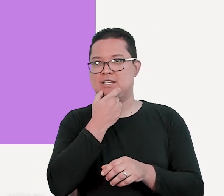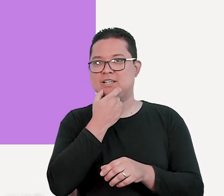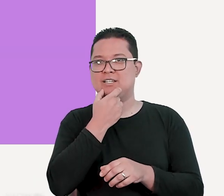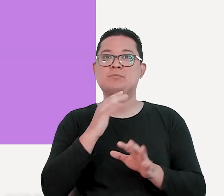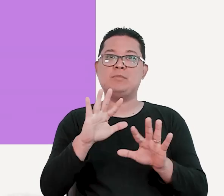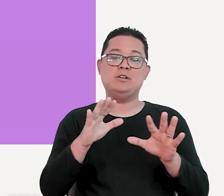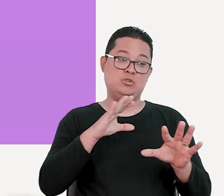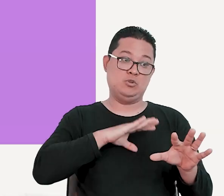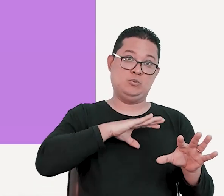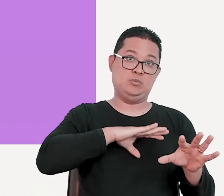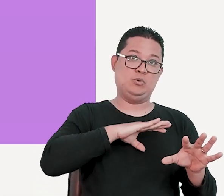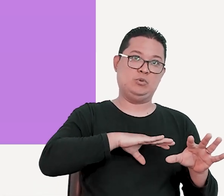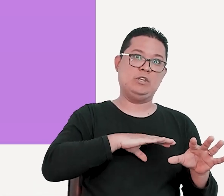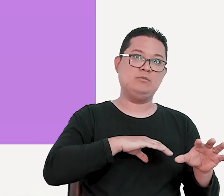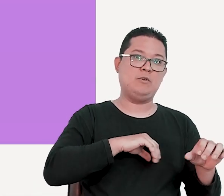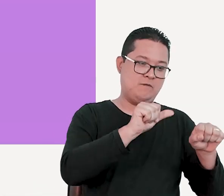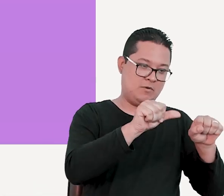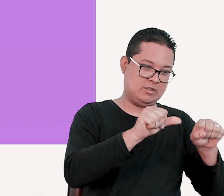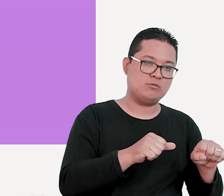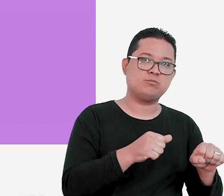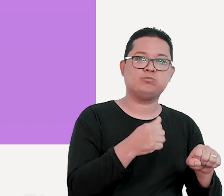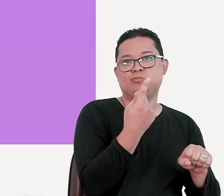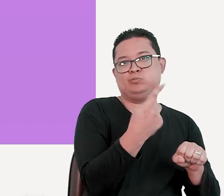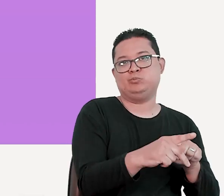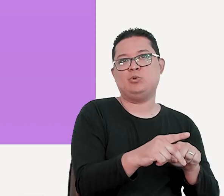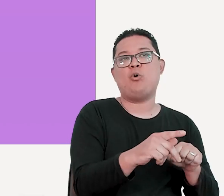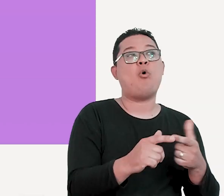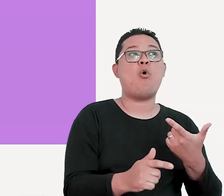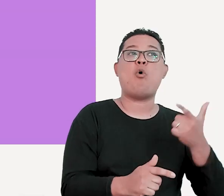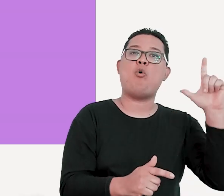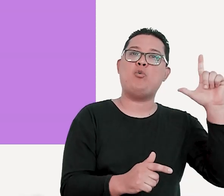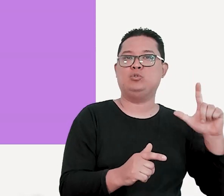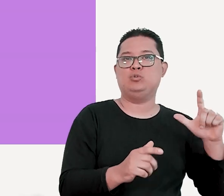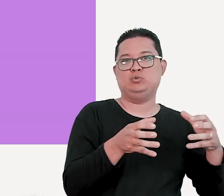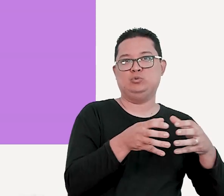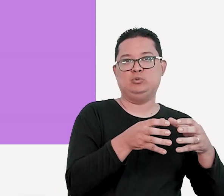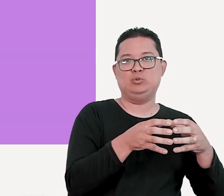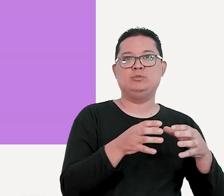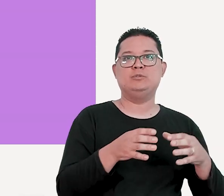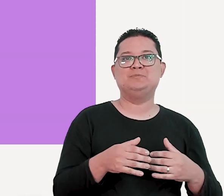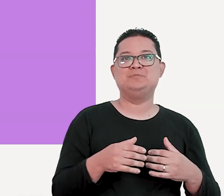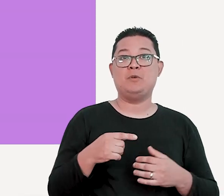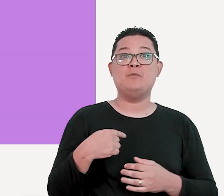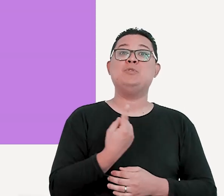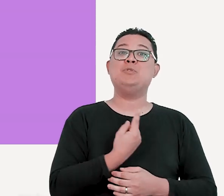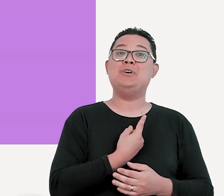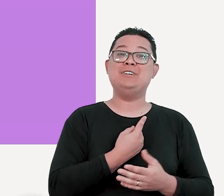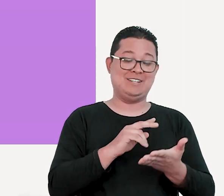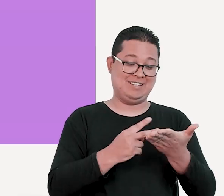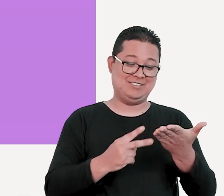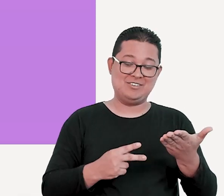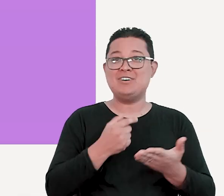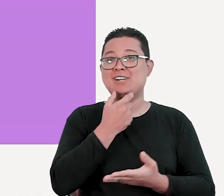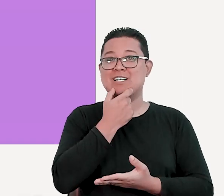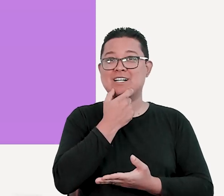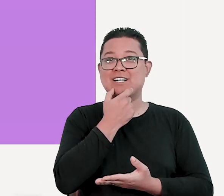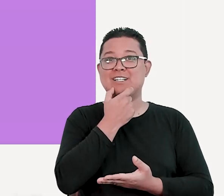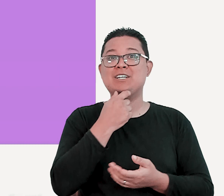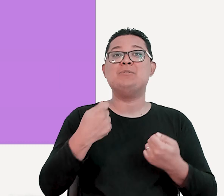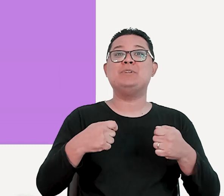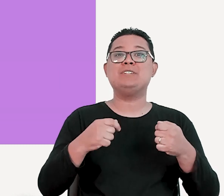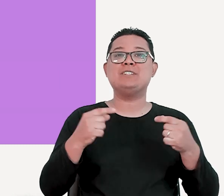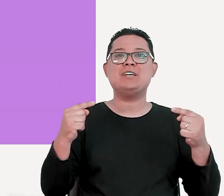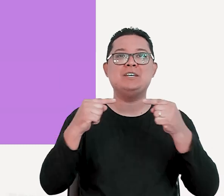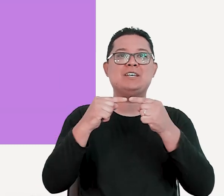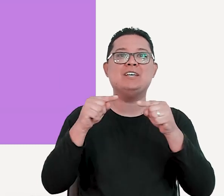mesmo que a gente escreva em inglês, a gente tem que pensar em escrever em alemão. É meio diferente, assim. Então, você